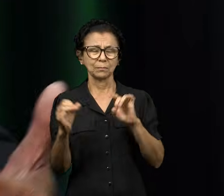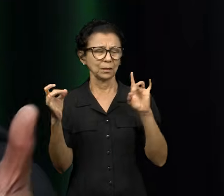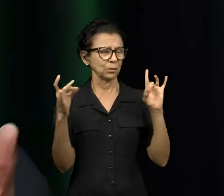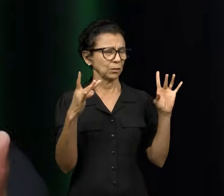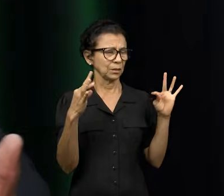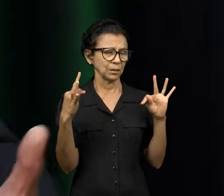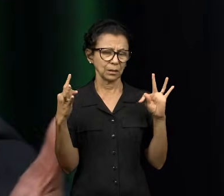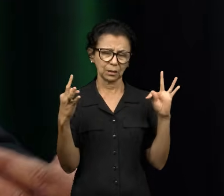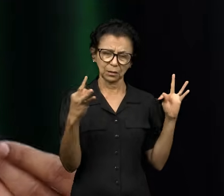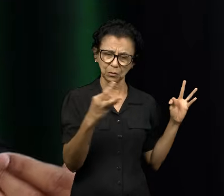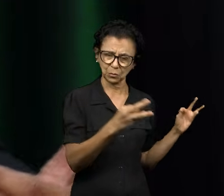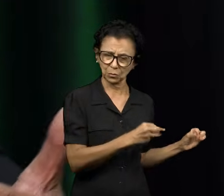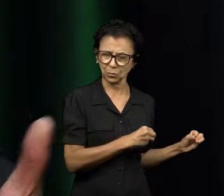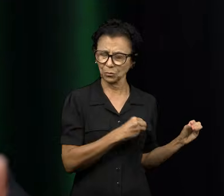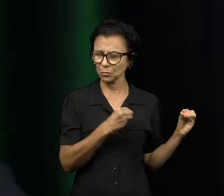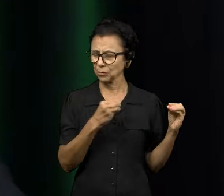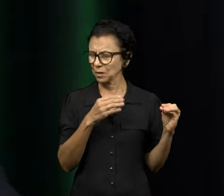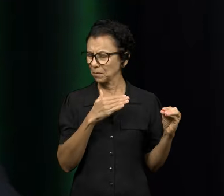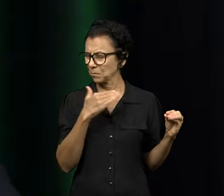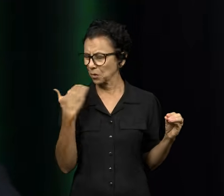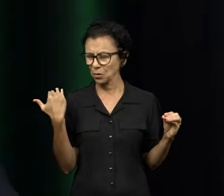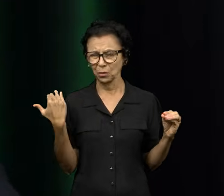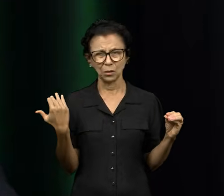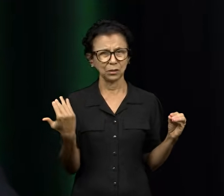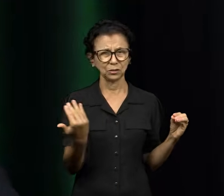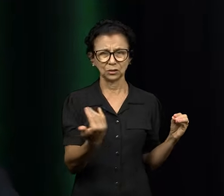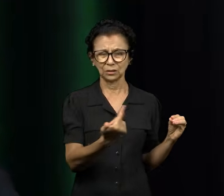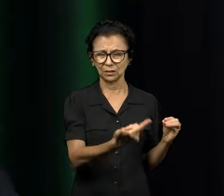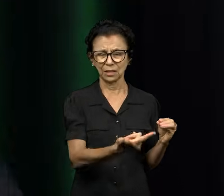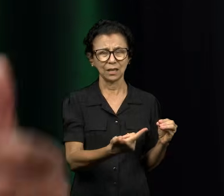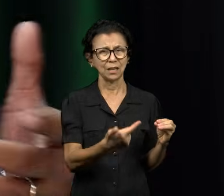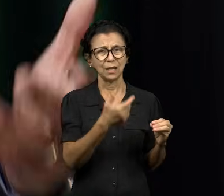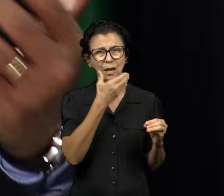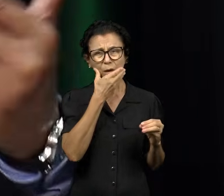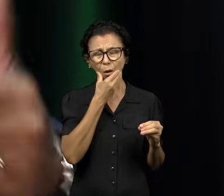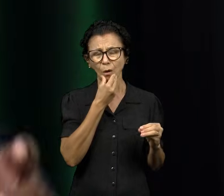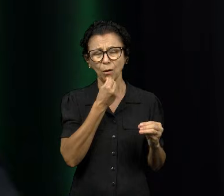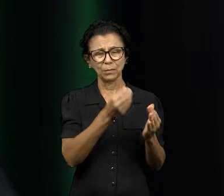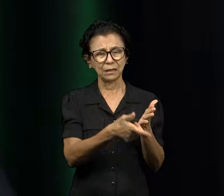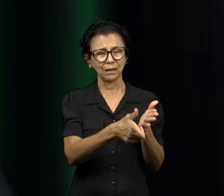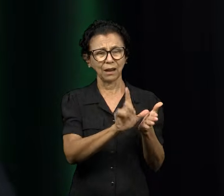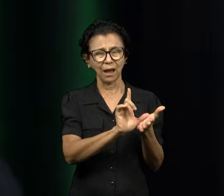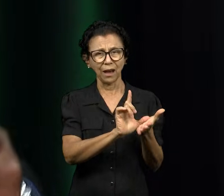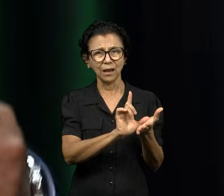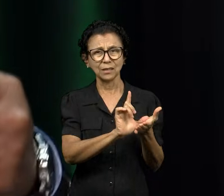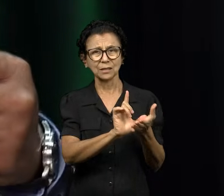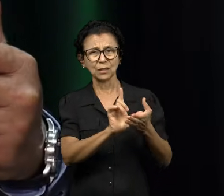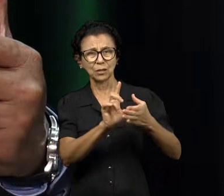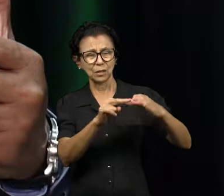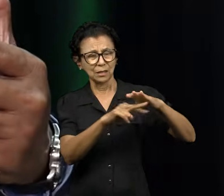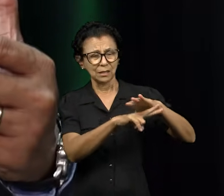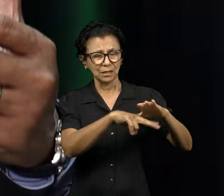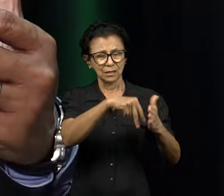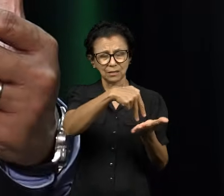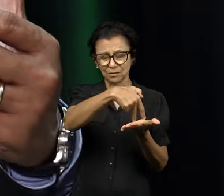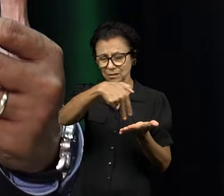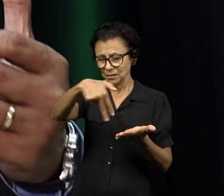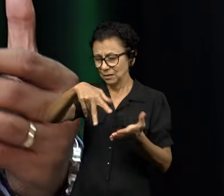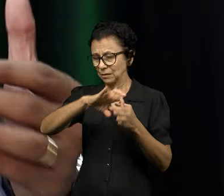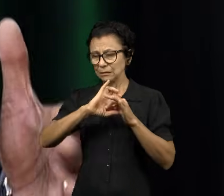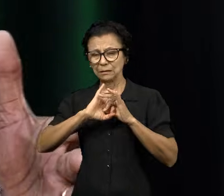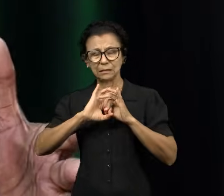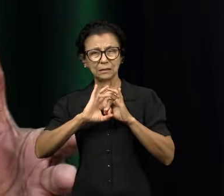vida, os traços da morte. Lázaro não voltou para o sepulcro, ele se enrolou novamente. Não, é viver agora